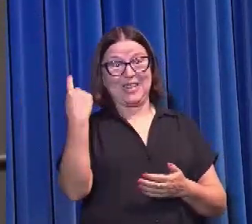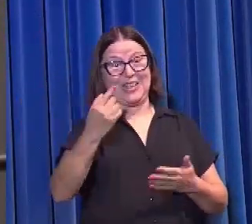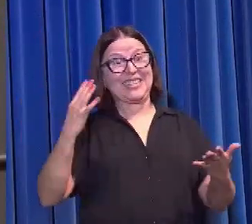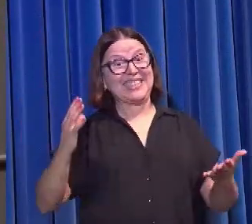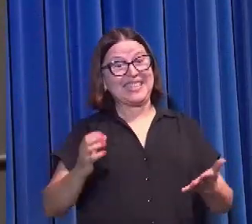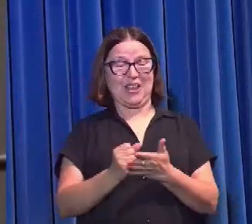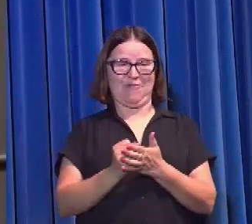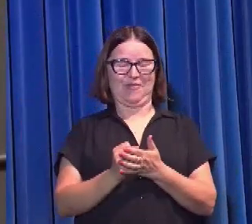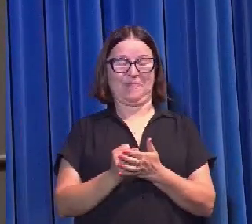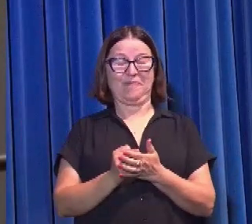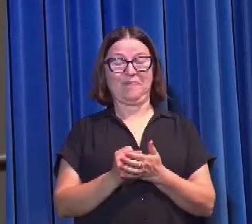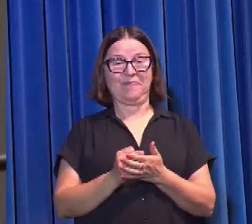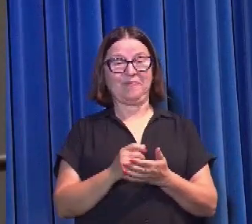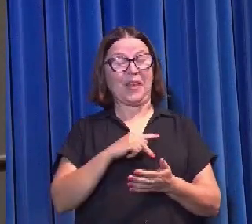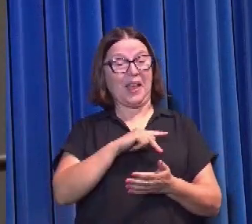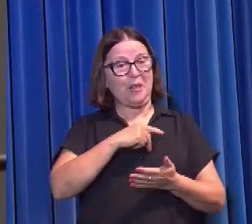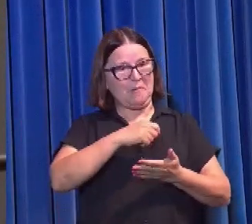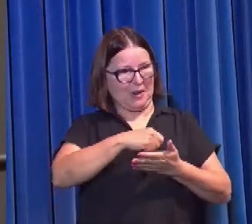Rogo-vos, pois,